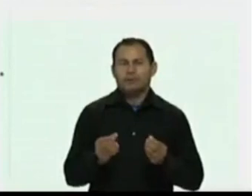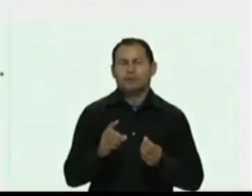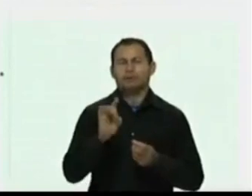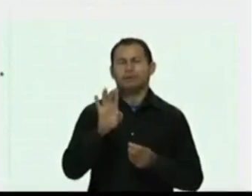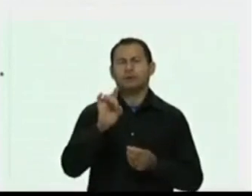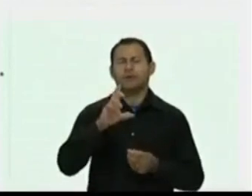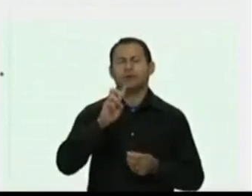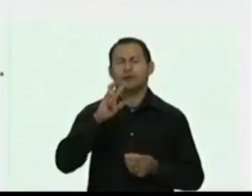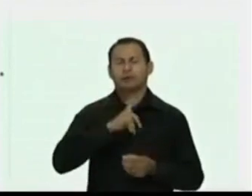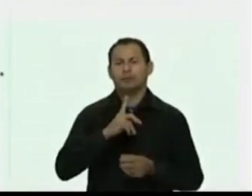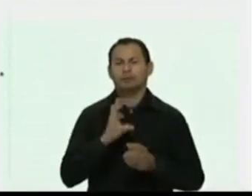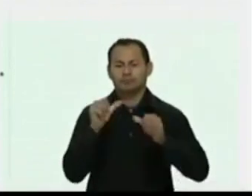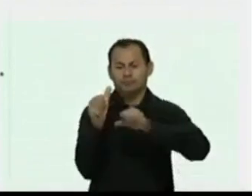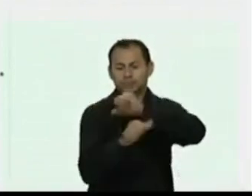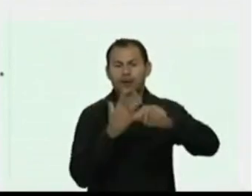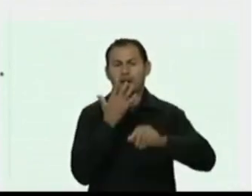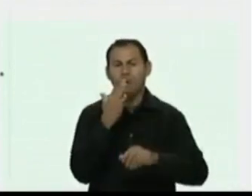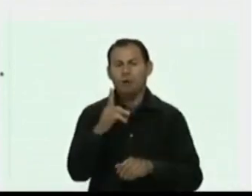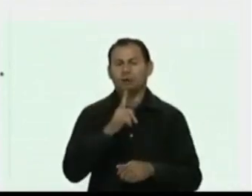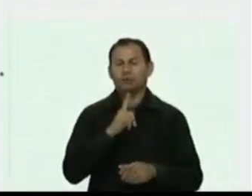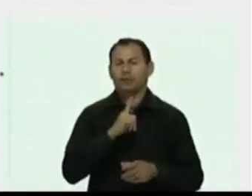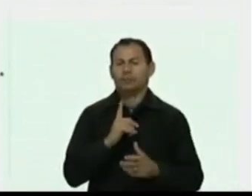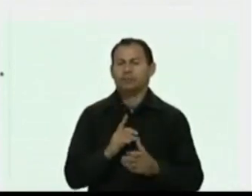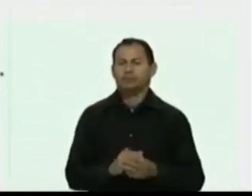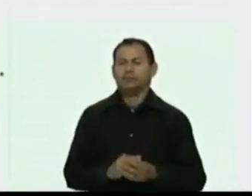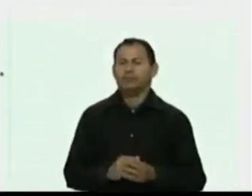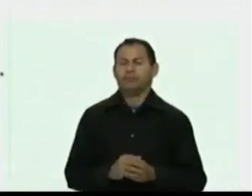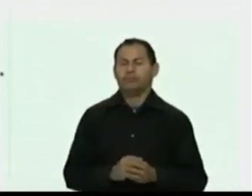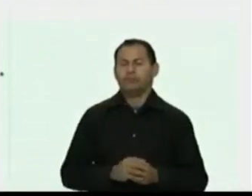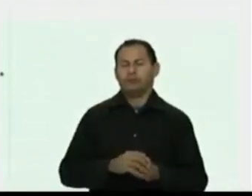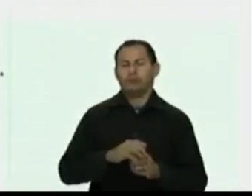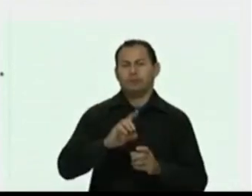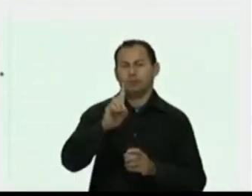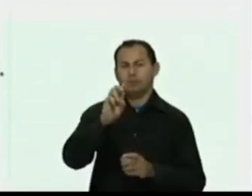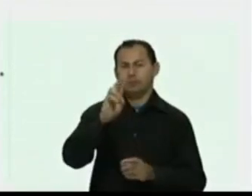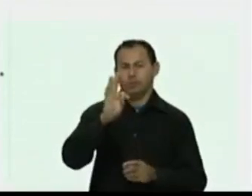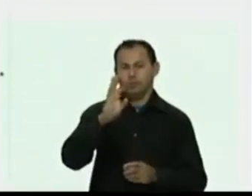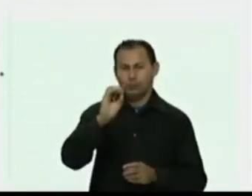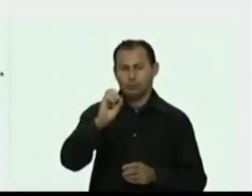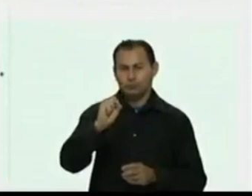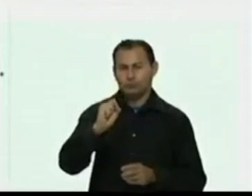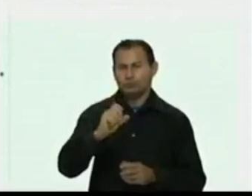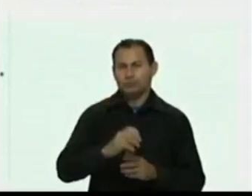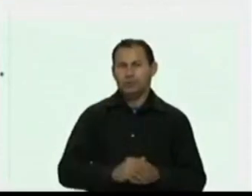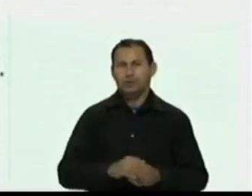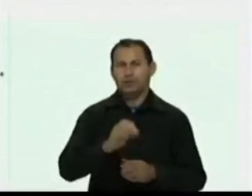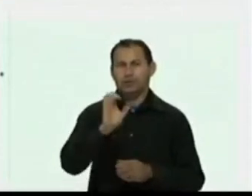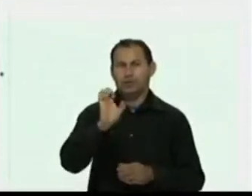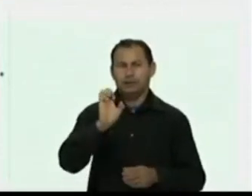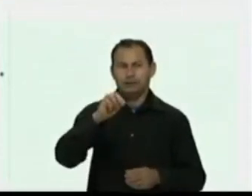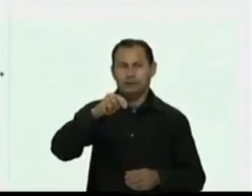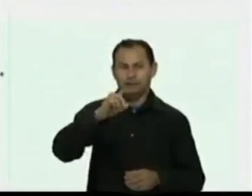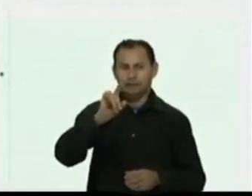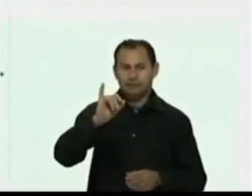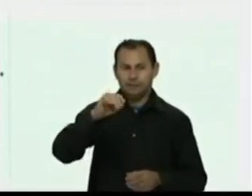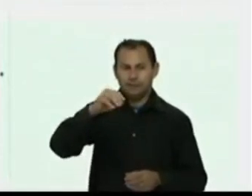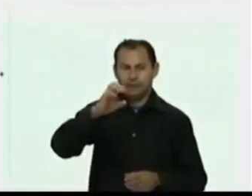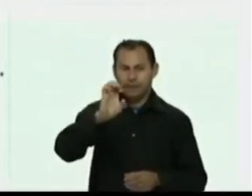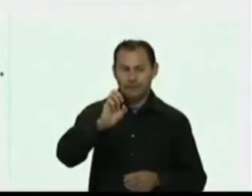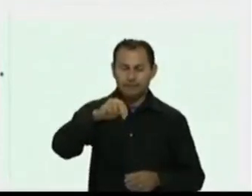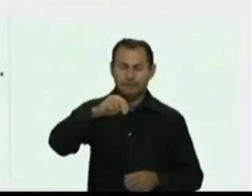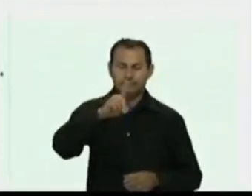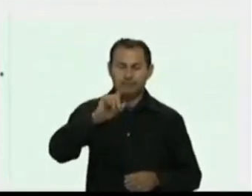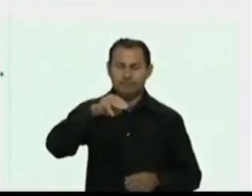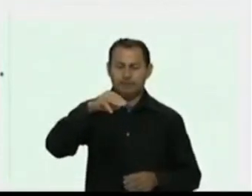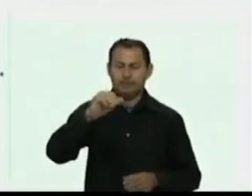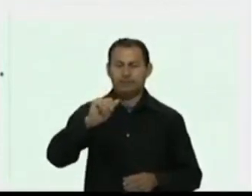você só vai ter uma alteração de cor se você tiver os duplos izinho, izinho, né? Então, só